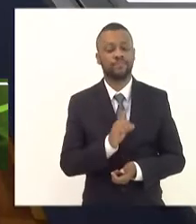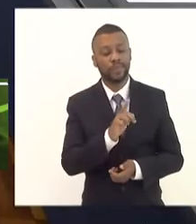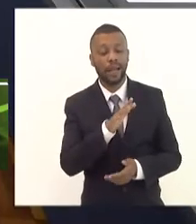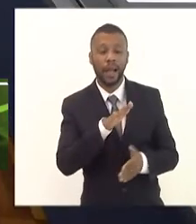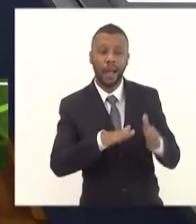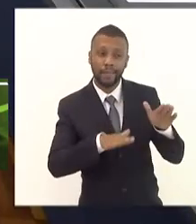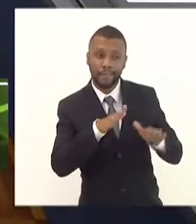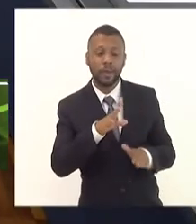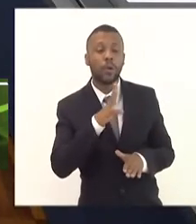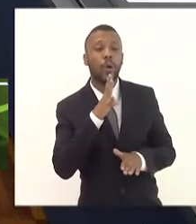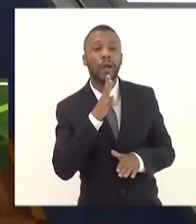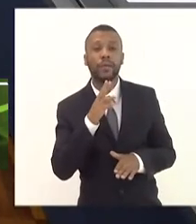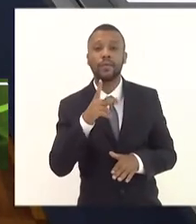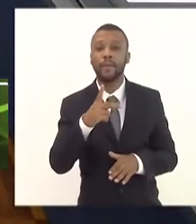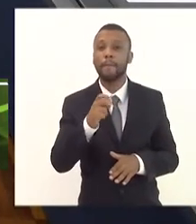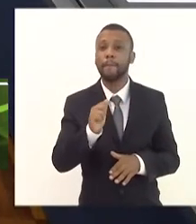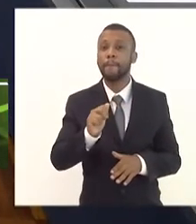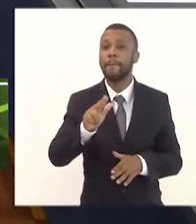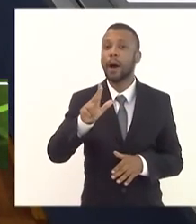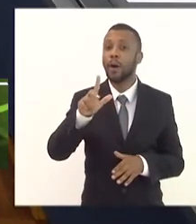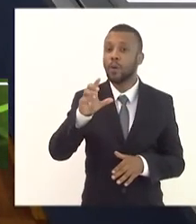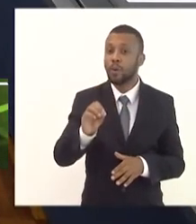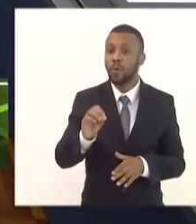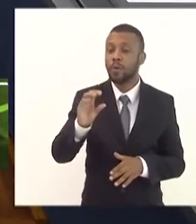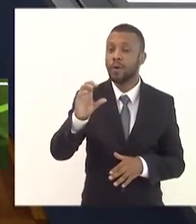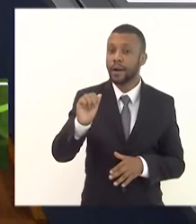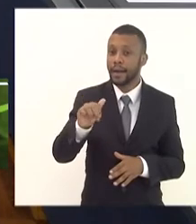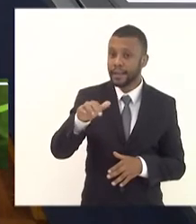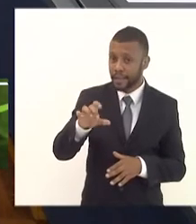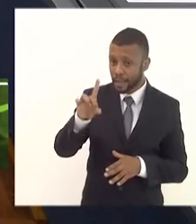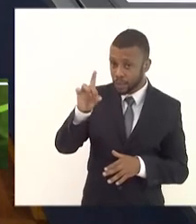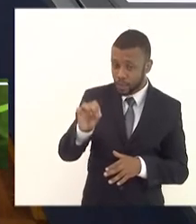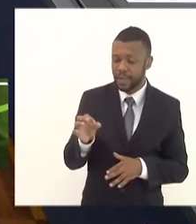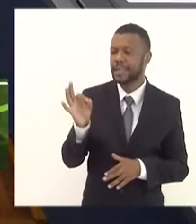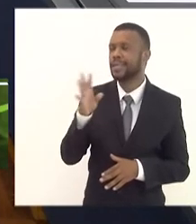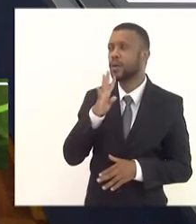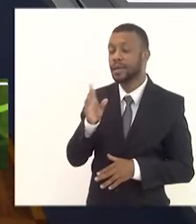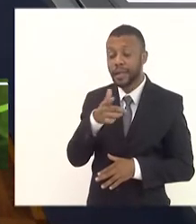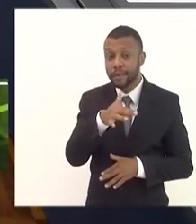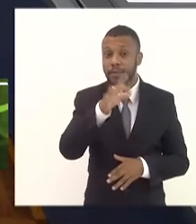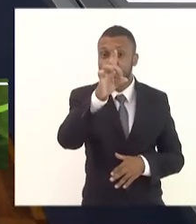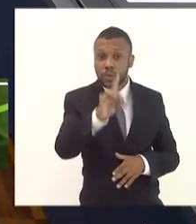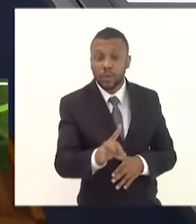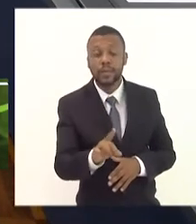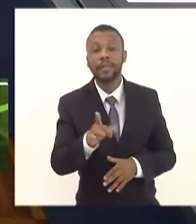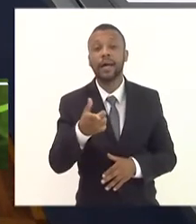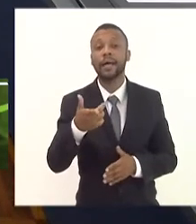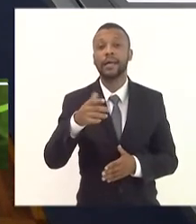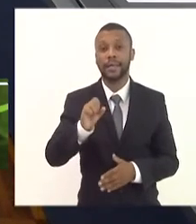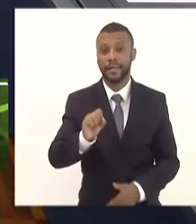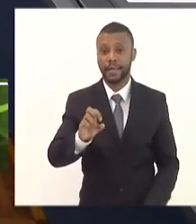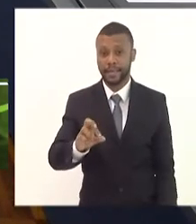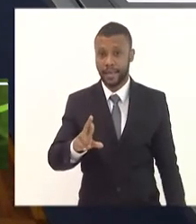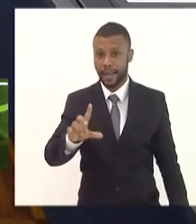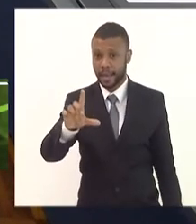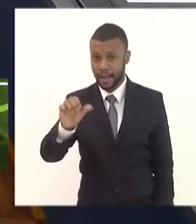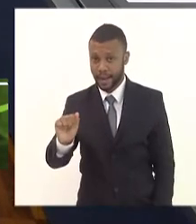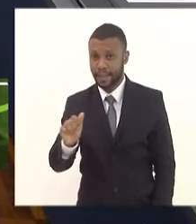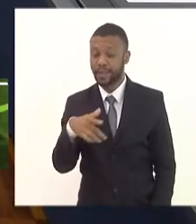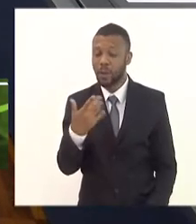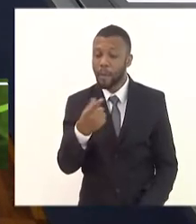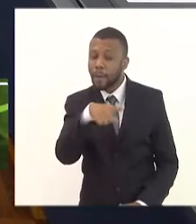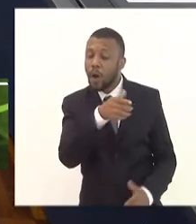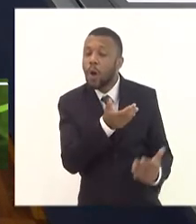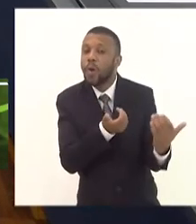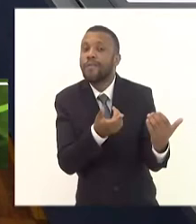Vocês devem conhecer o Paulo Canedo. Sim, claro. Que já foi diretor da Serla. Né? Não, o jovem ali não conhece, não.